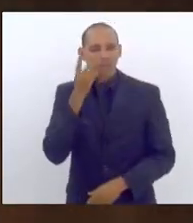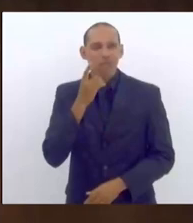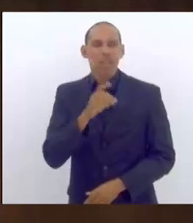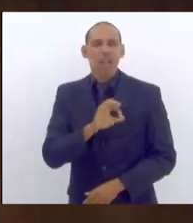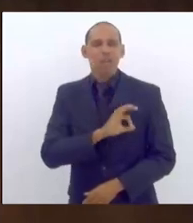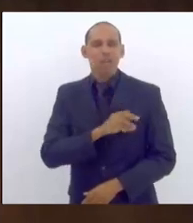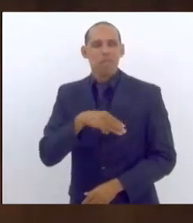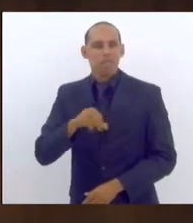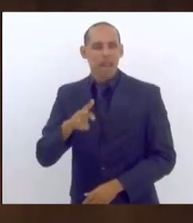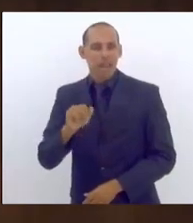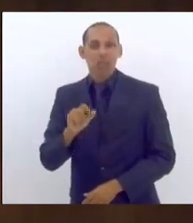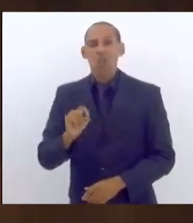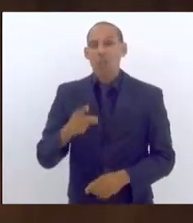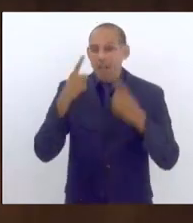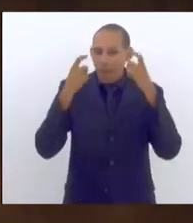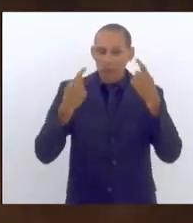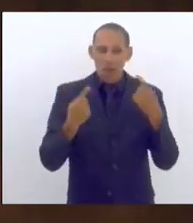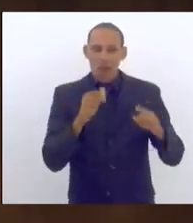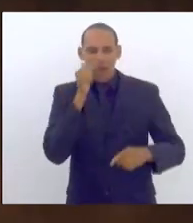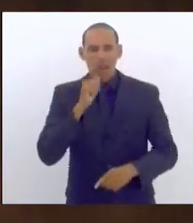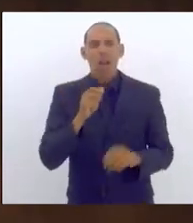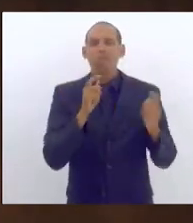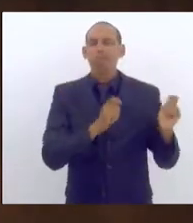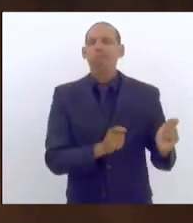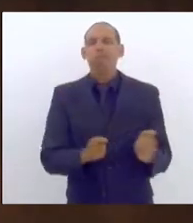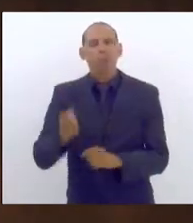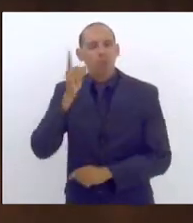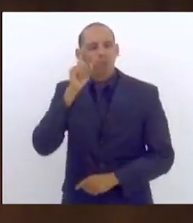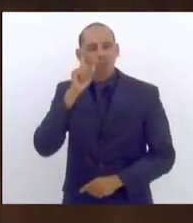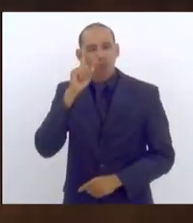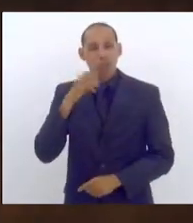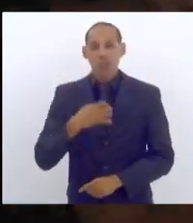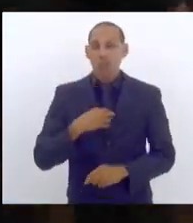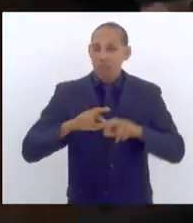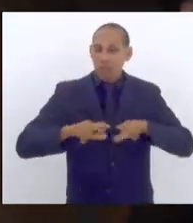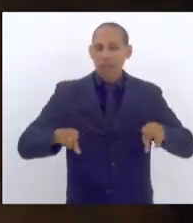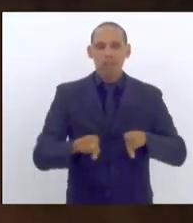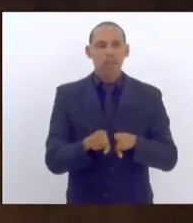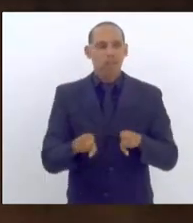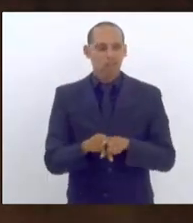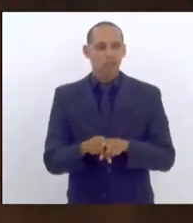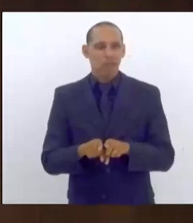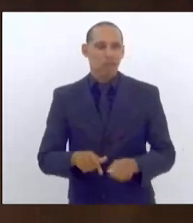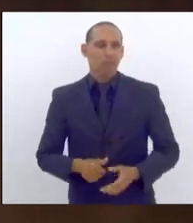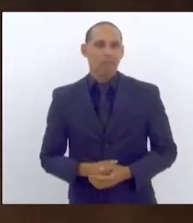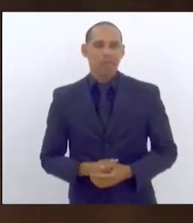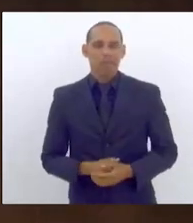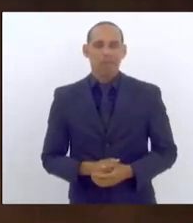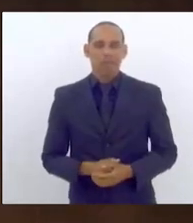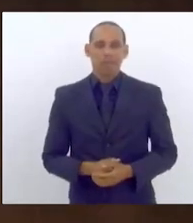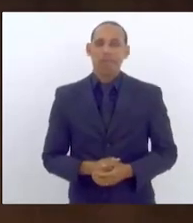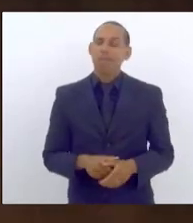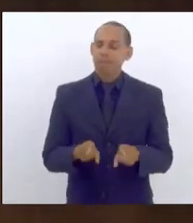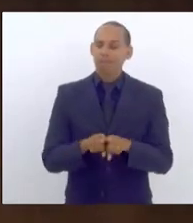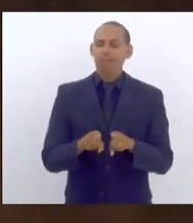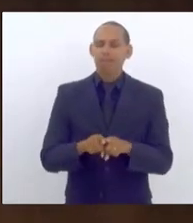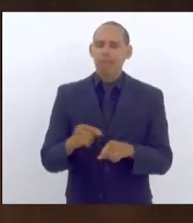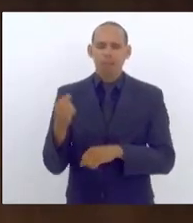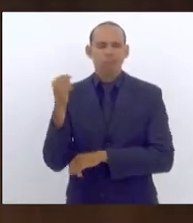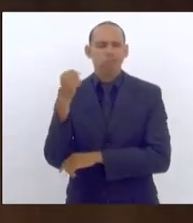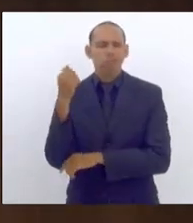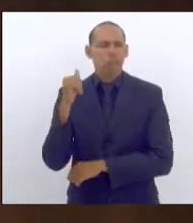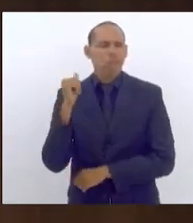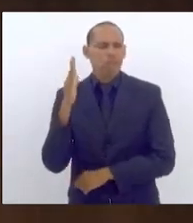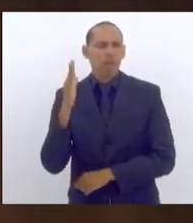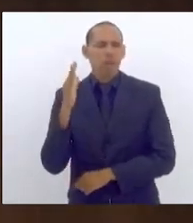a violência cotidiana contra a mulher e as formas de violência cotidiana, infelizmente, inclusive as mais graves, que